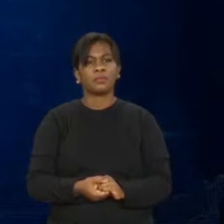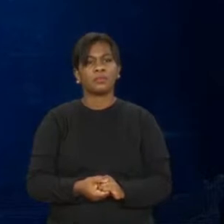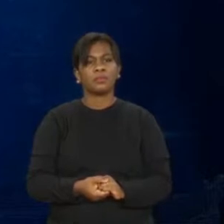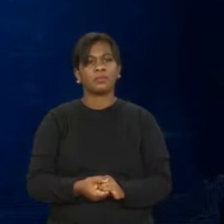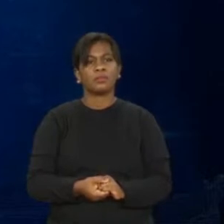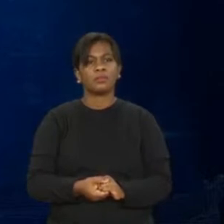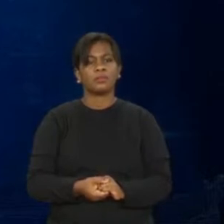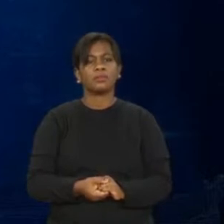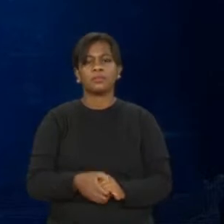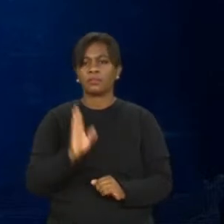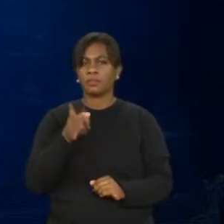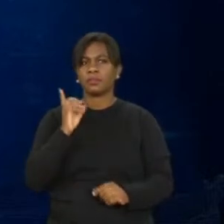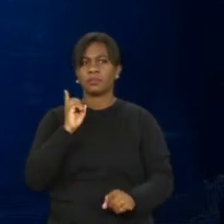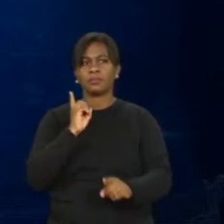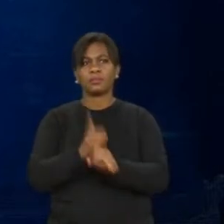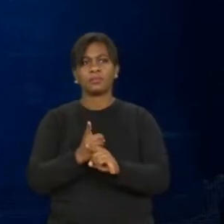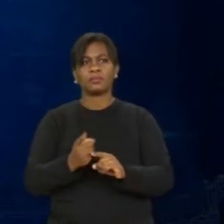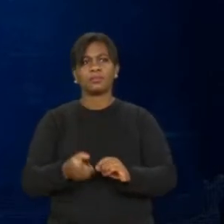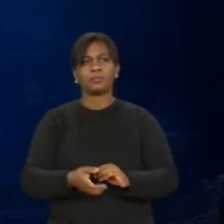Já acharam?